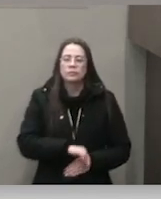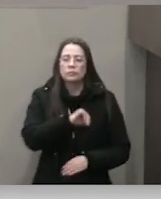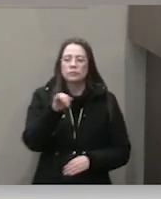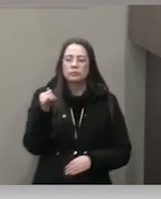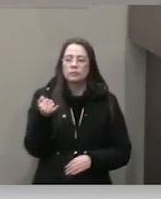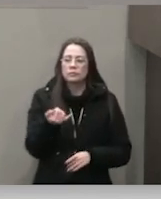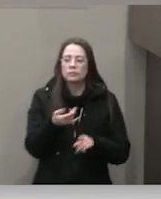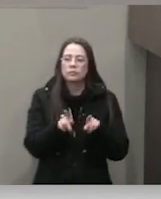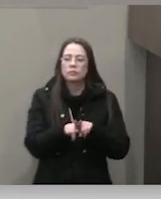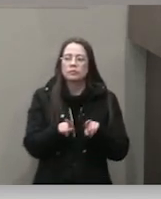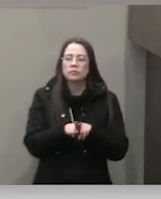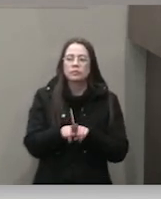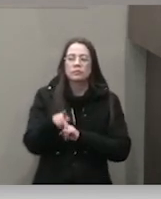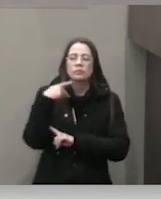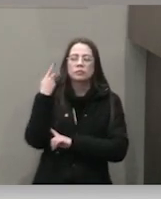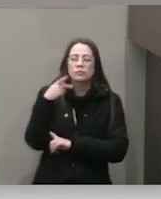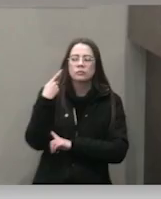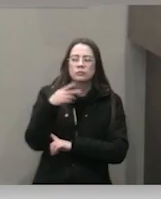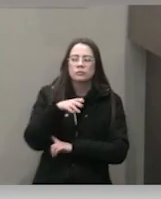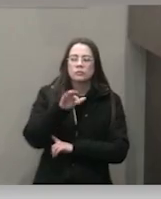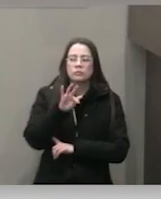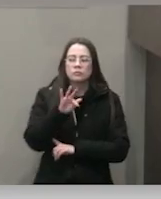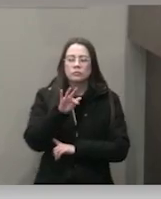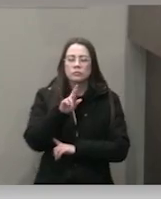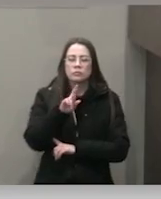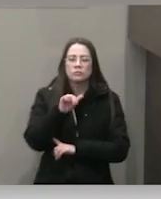Aproveitando o vereador Rafael Colucci,